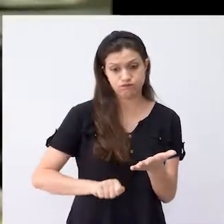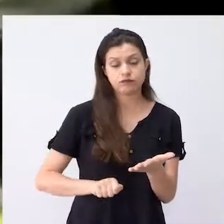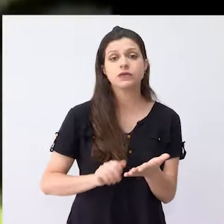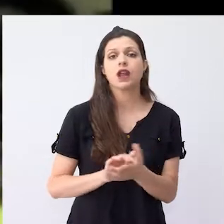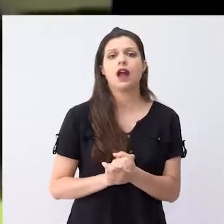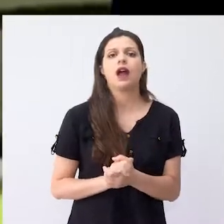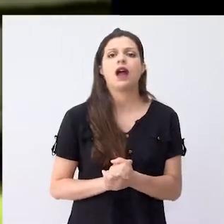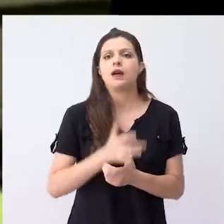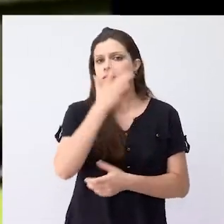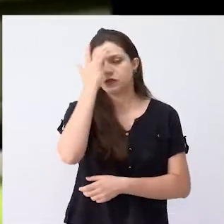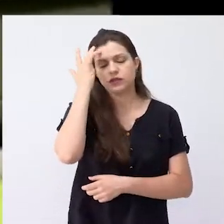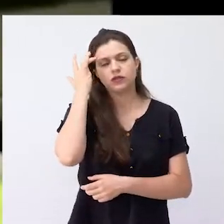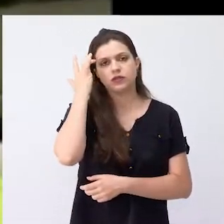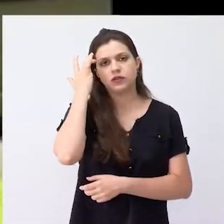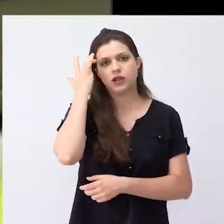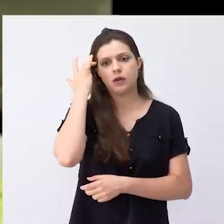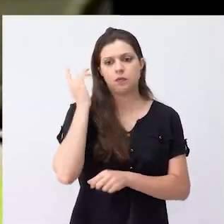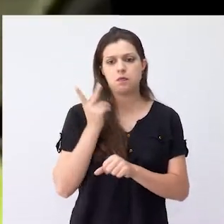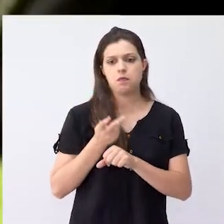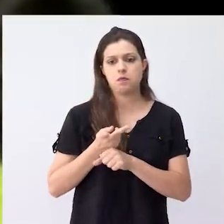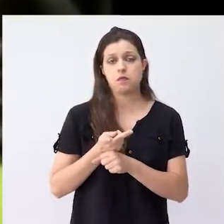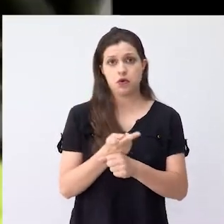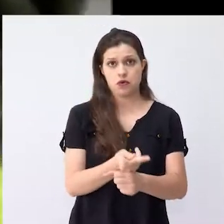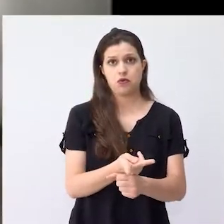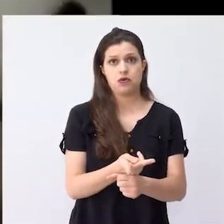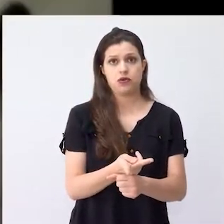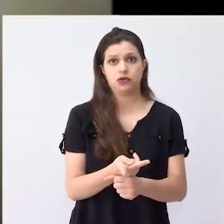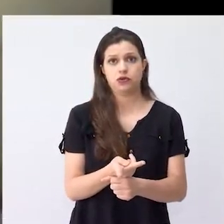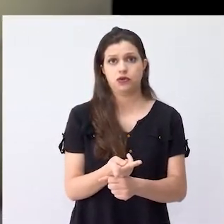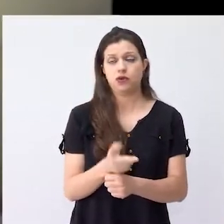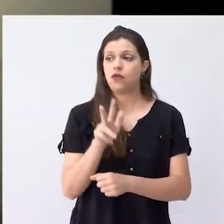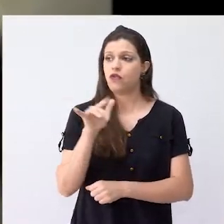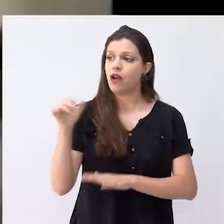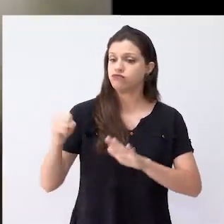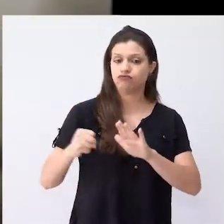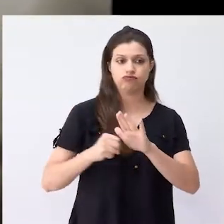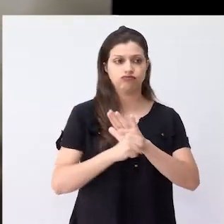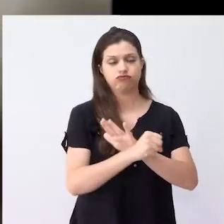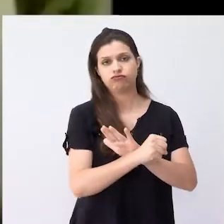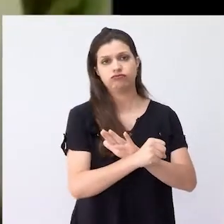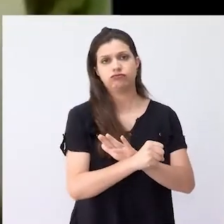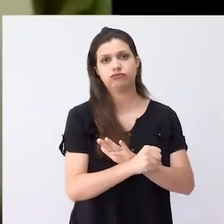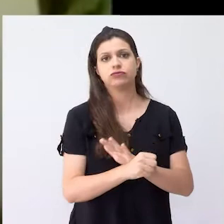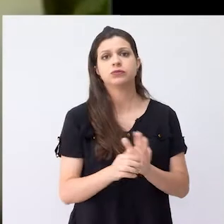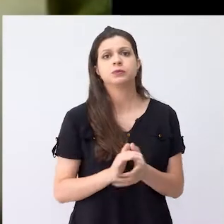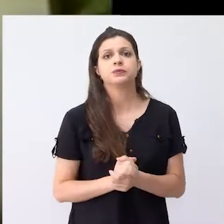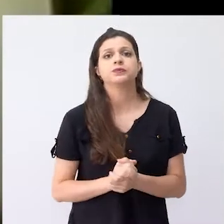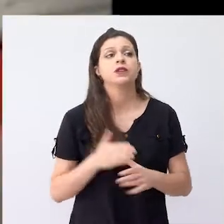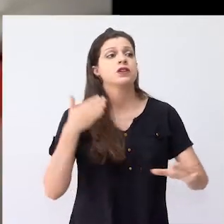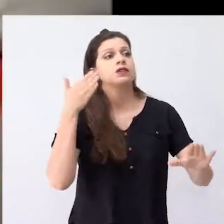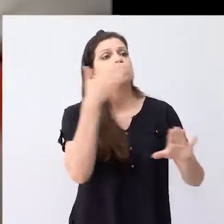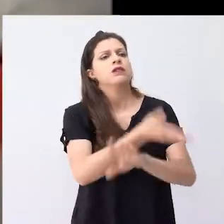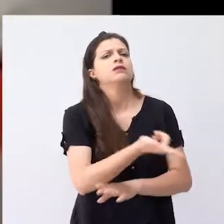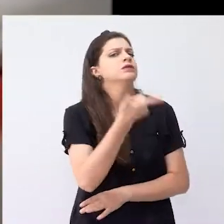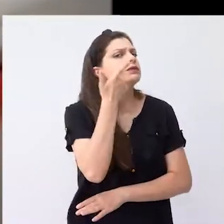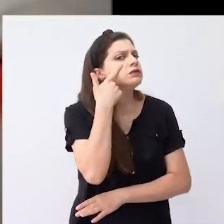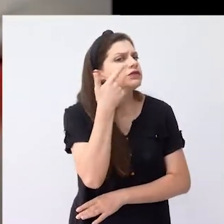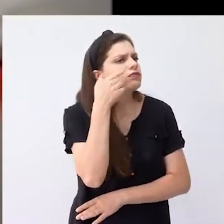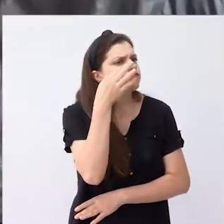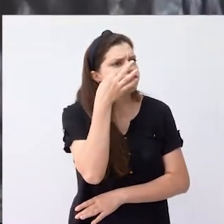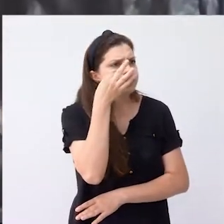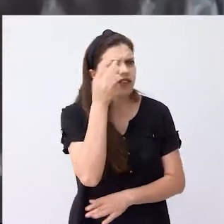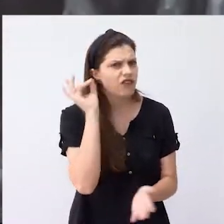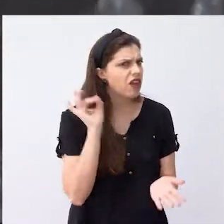digamos assim, e o procurador que é determinado ali para atuar no caso, primeiramente vai